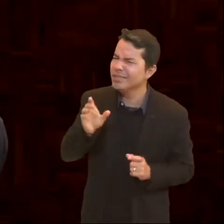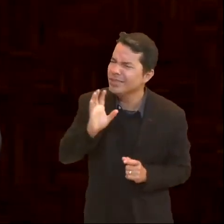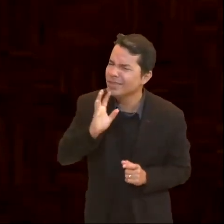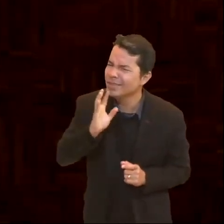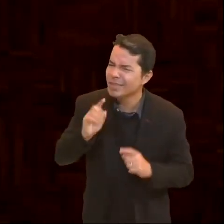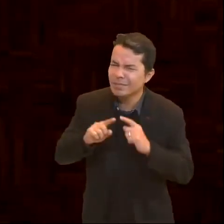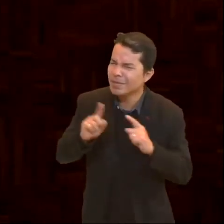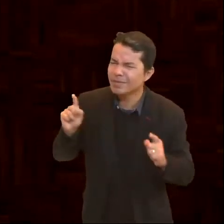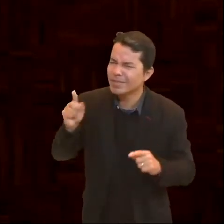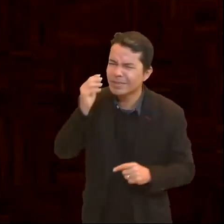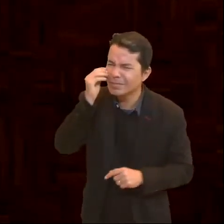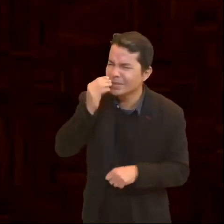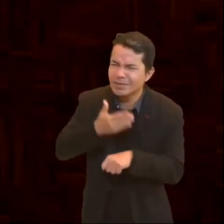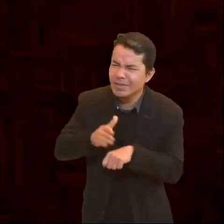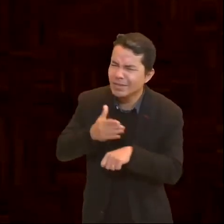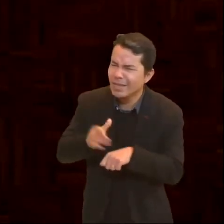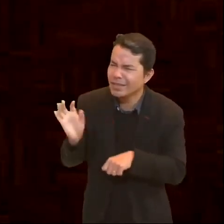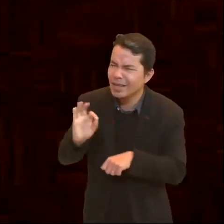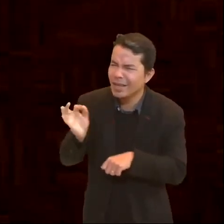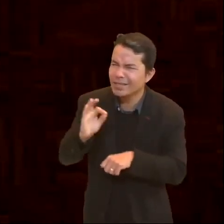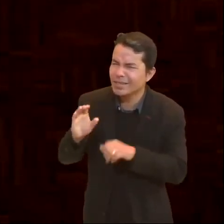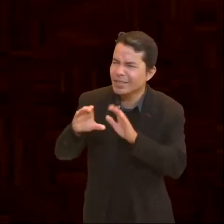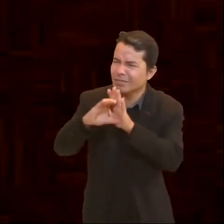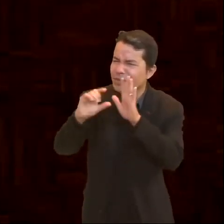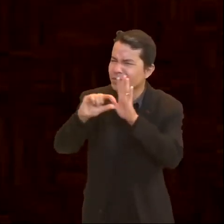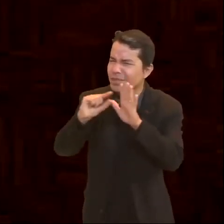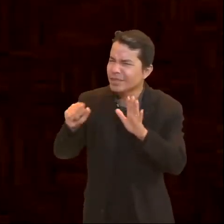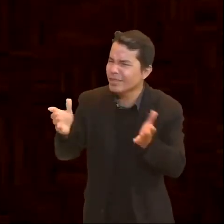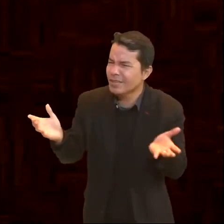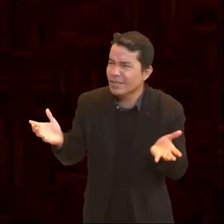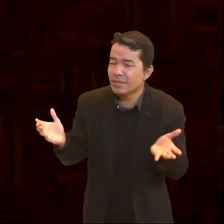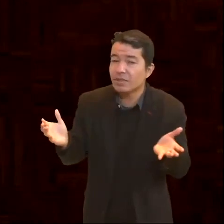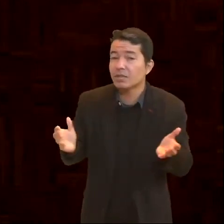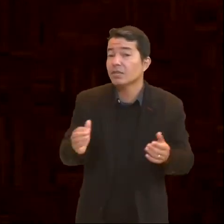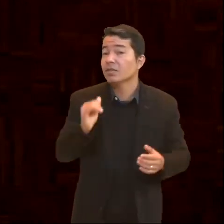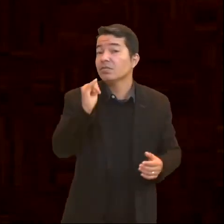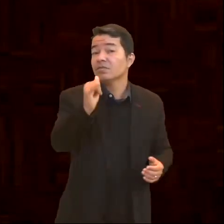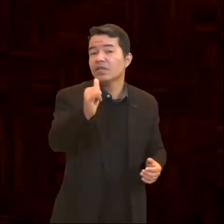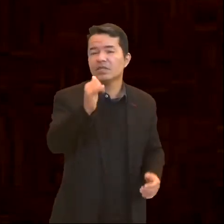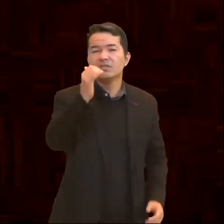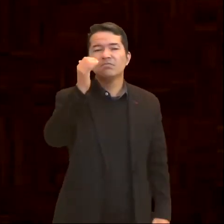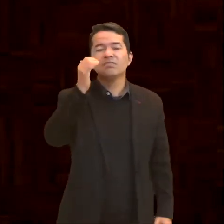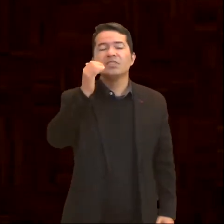ah, pastor, isso é difícil. Não adianta saber, tem que viver.